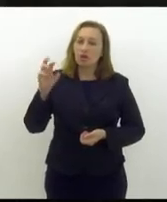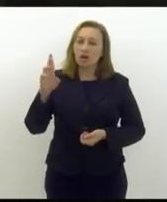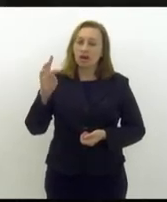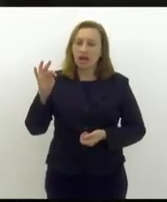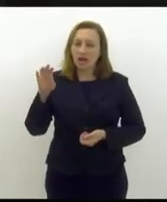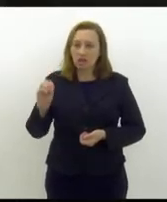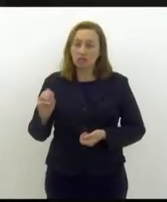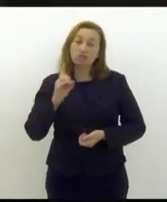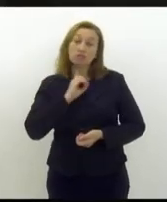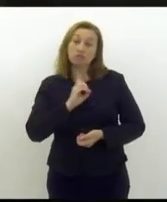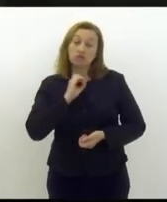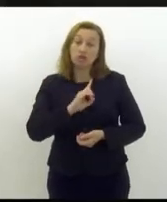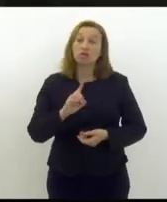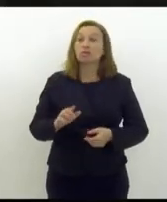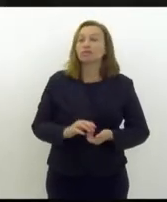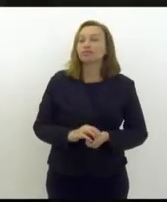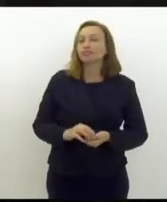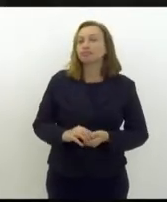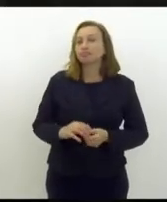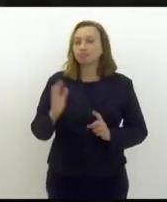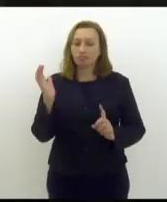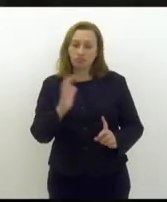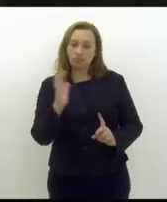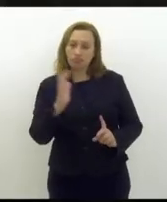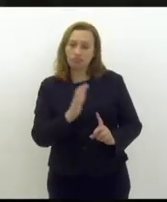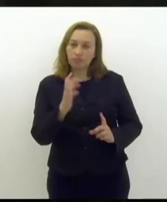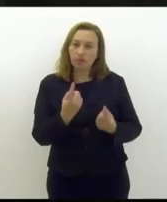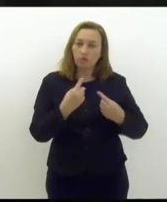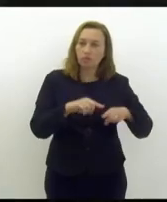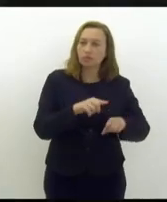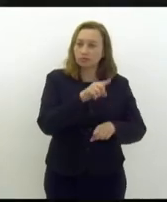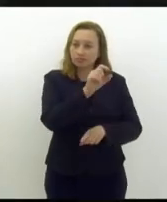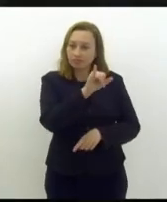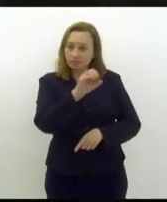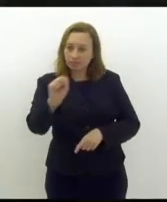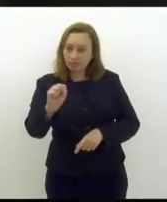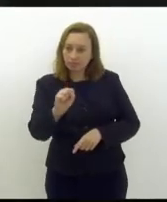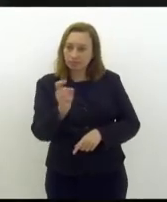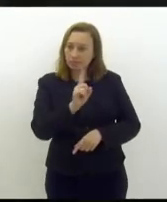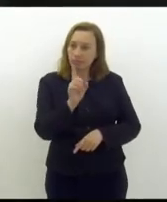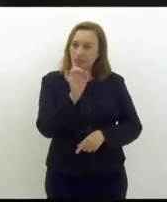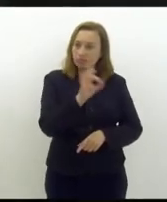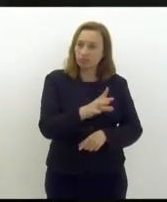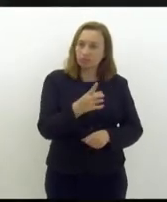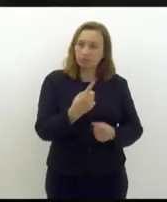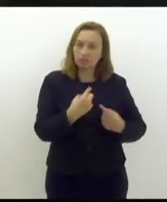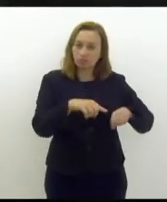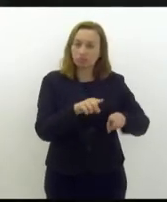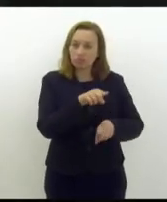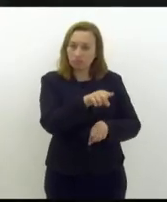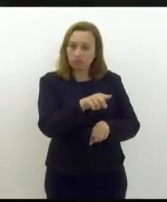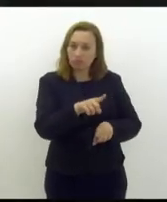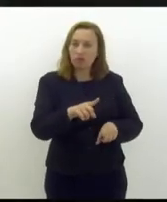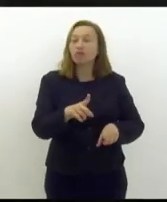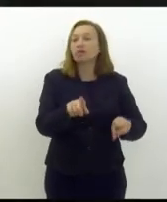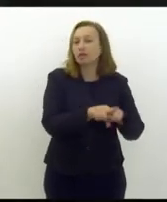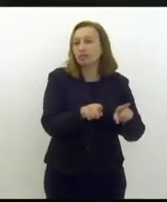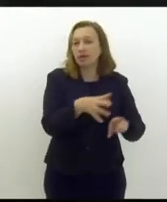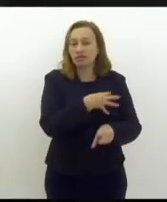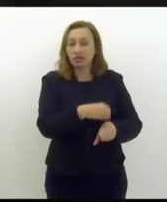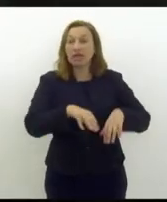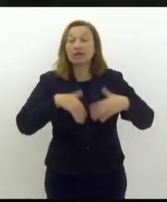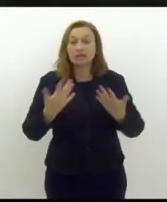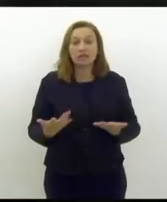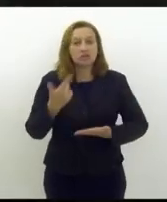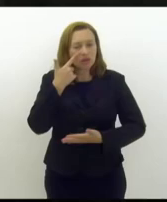Gerais inclusive nas ameaças contra a Isa Lourenço a ameaça não é só contra ela é contra a filha dela então